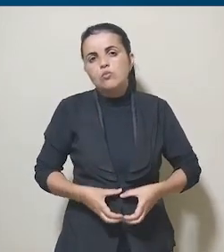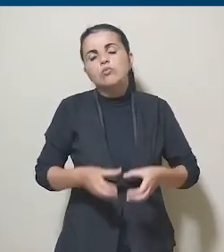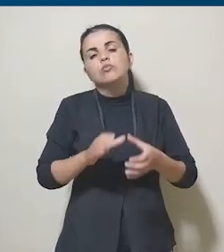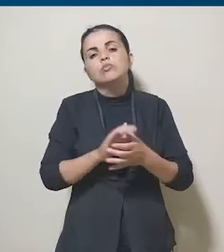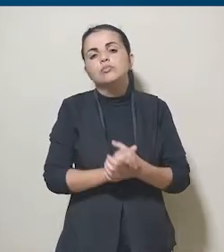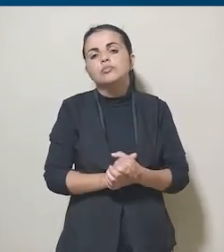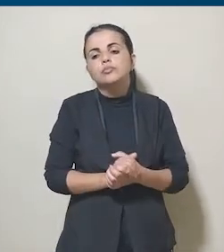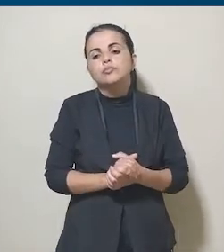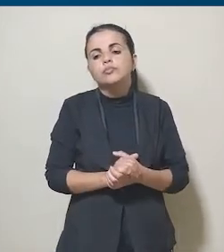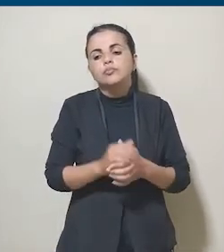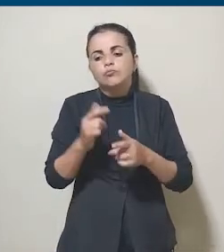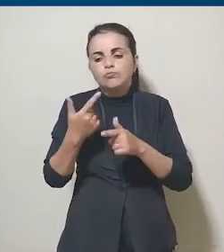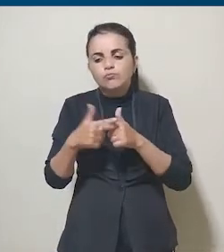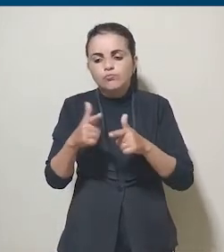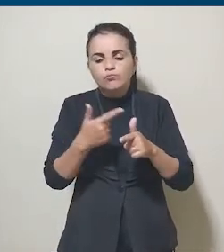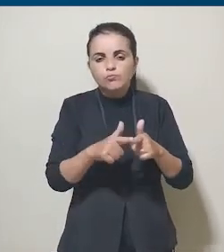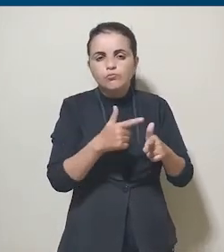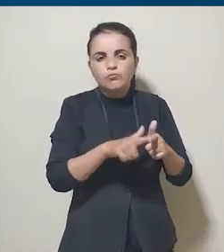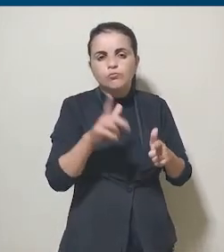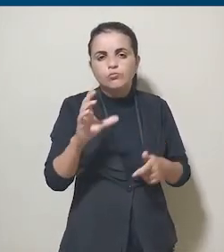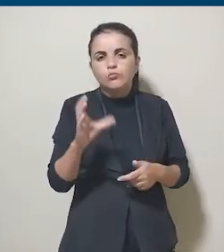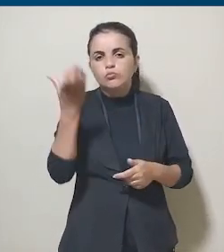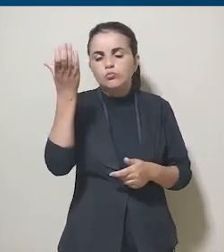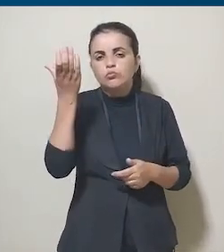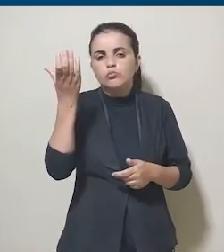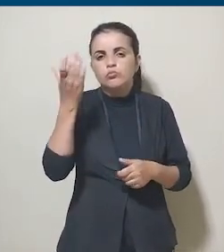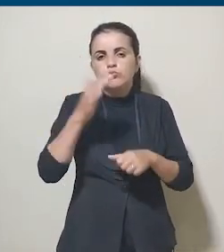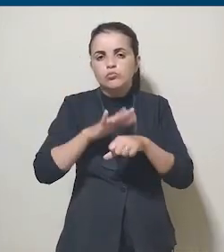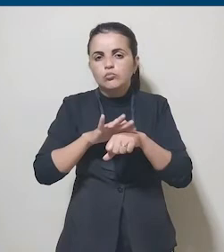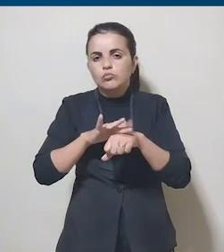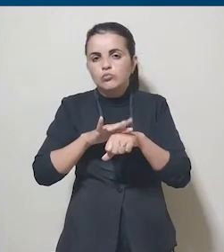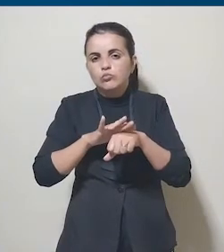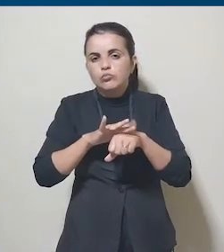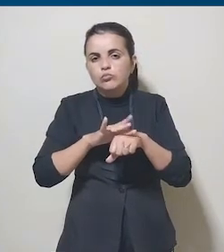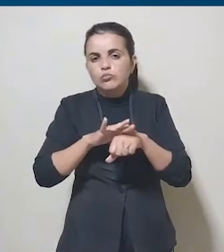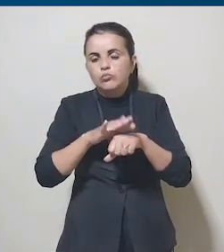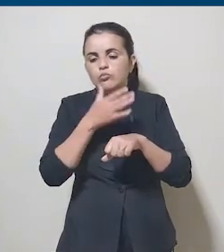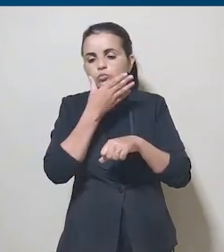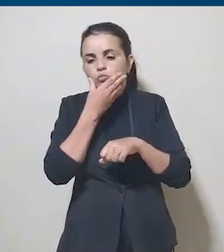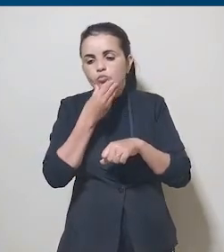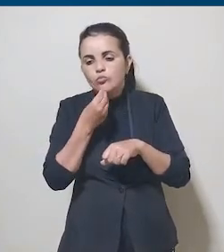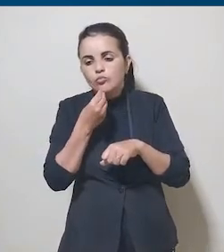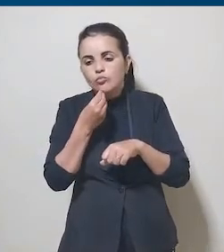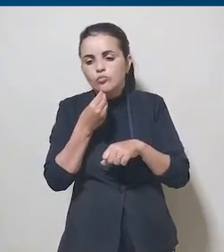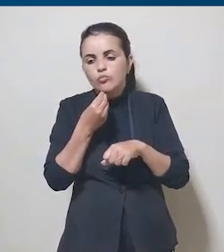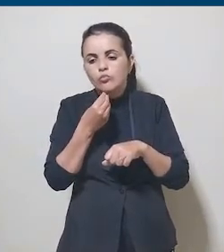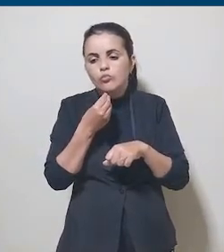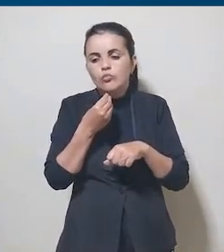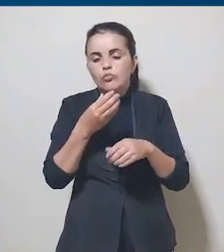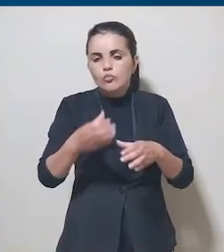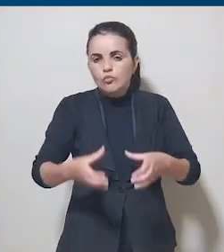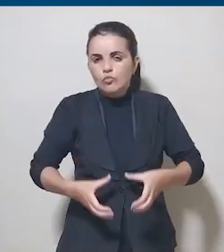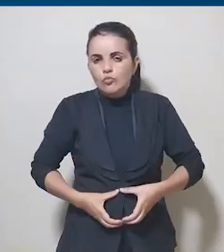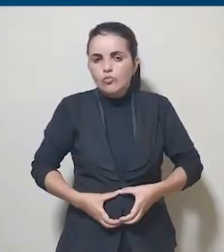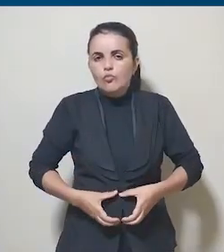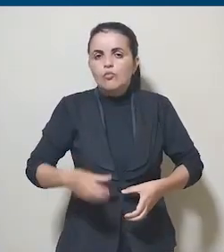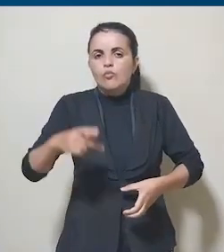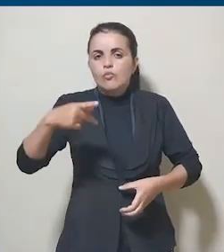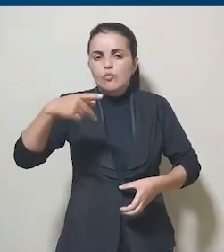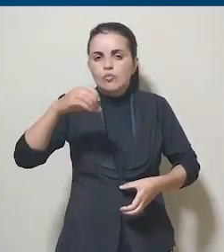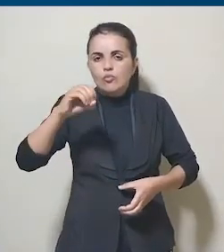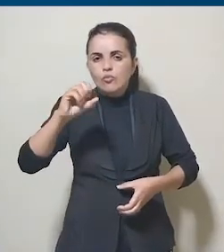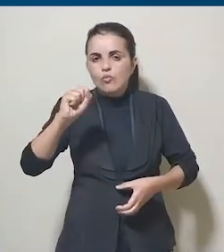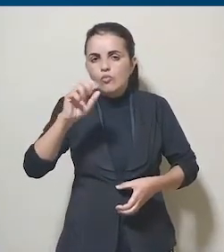posteriores problemas que podem causar a saúde do homem, no caso, com esse aumento na próstata que